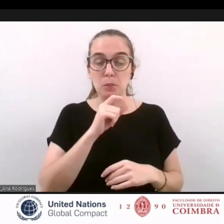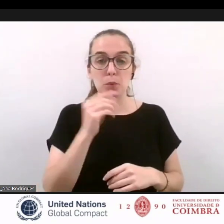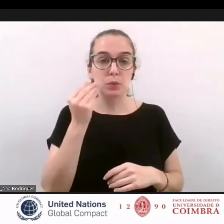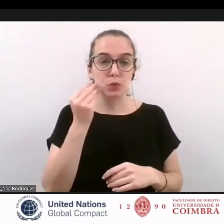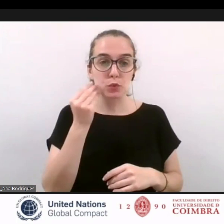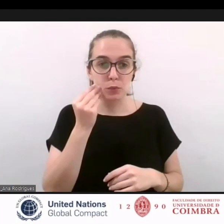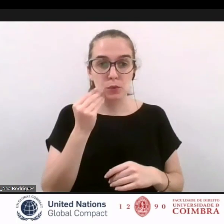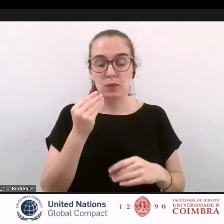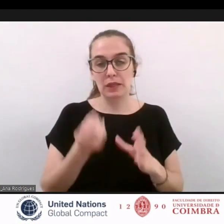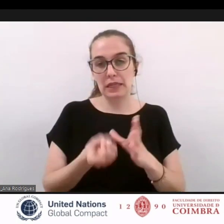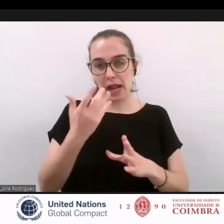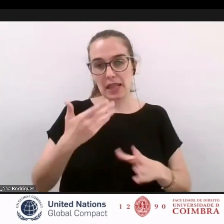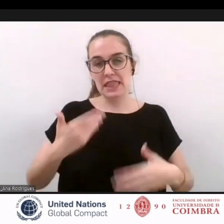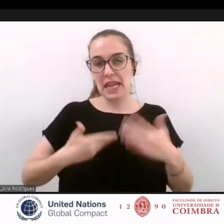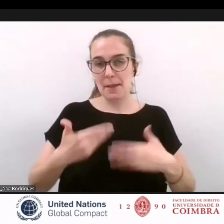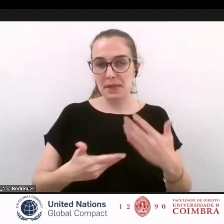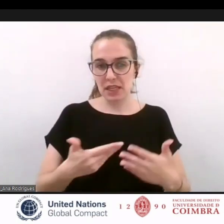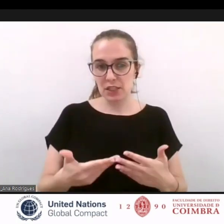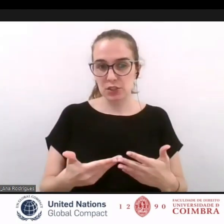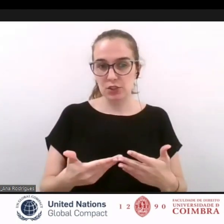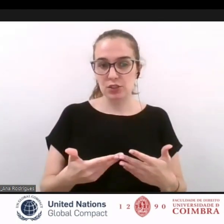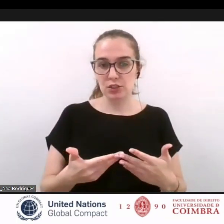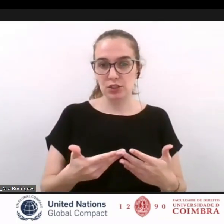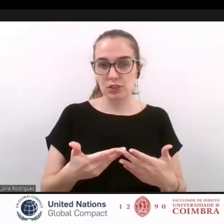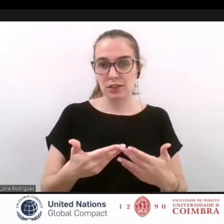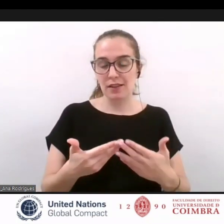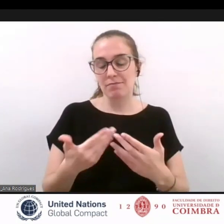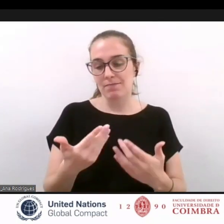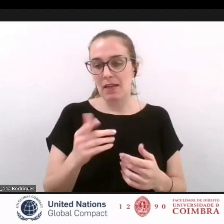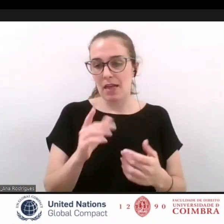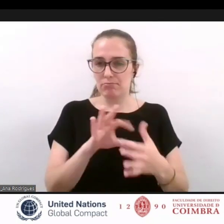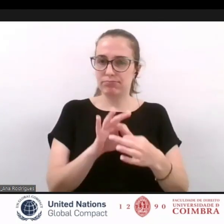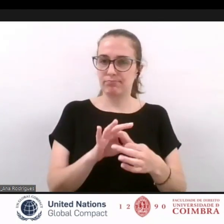criar dinâmicas que levem a estas abordagens